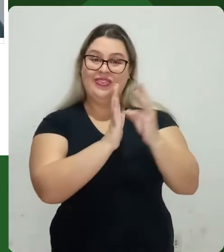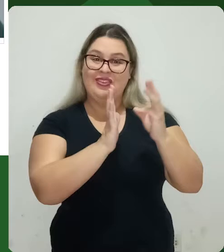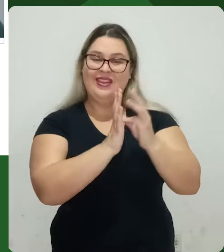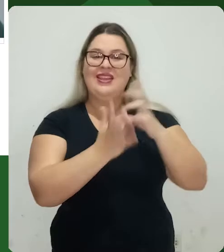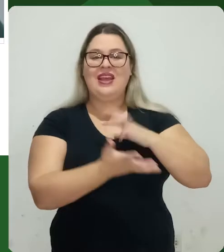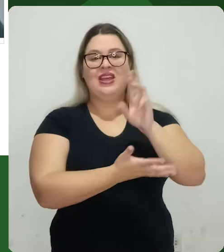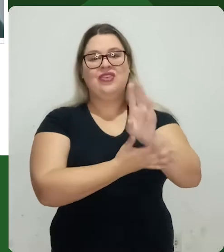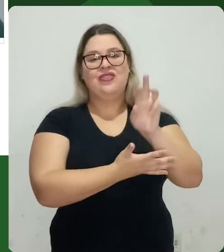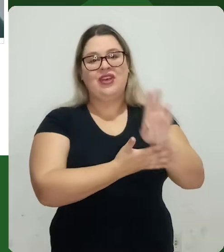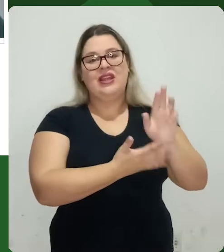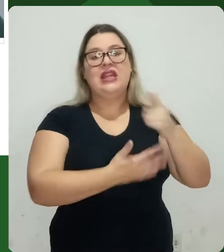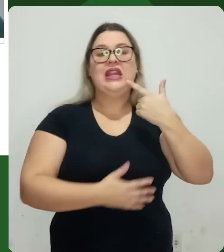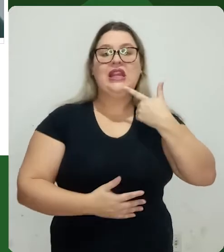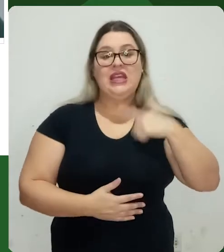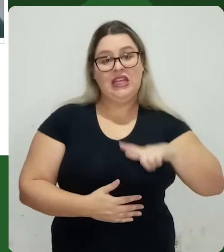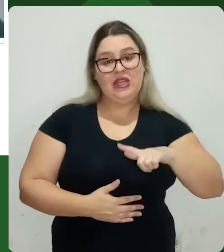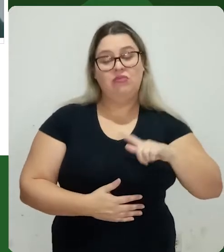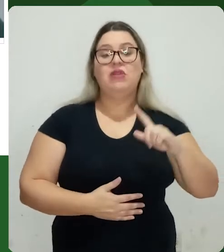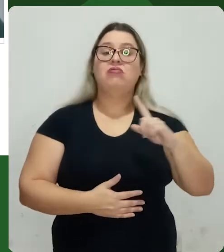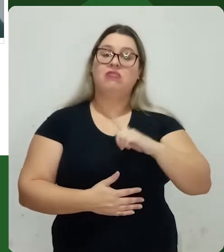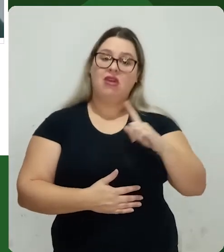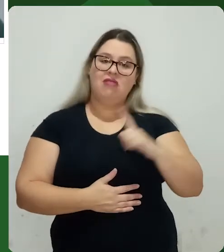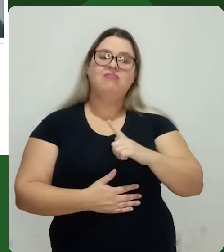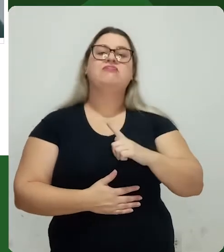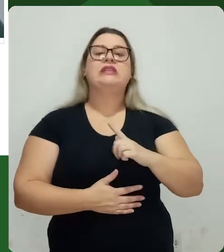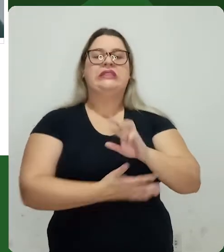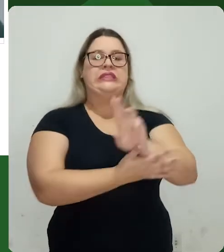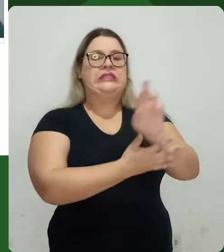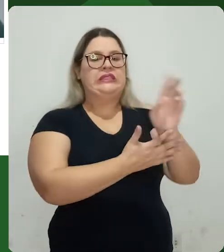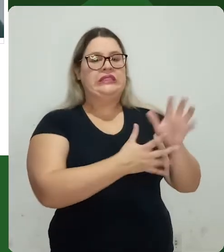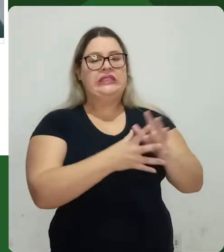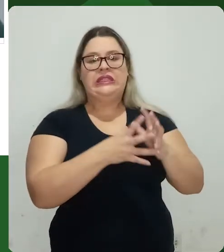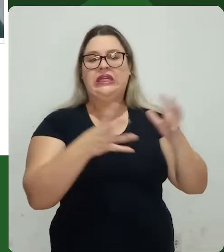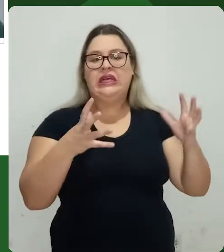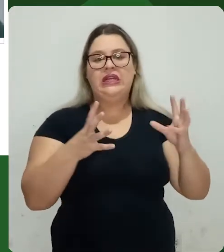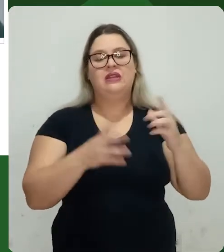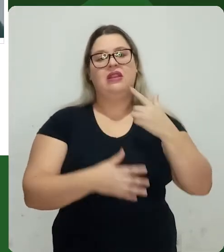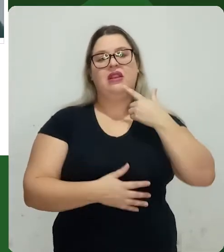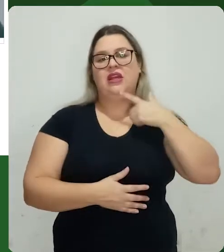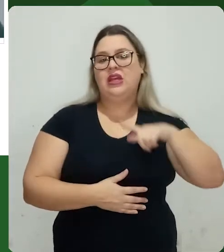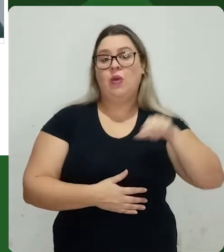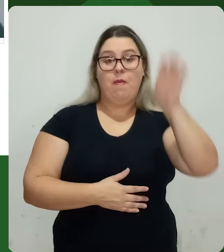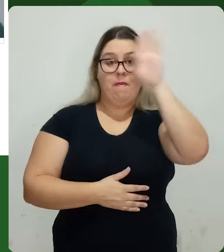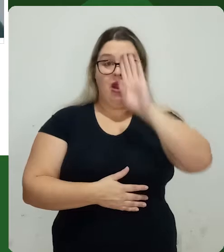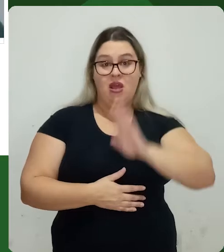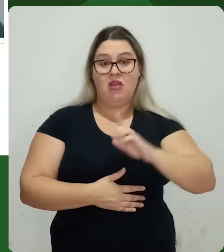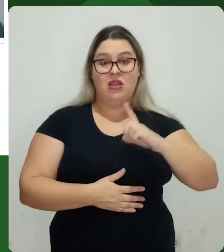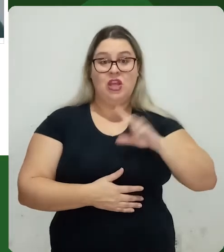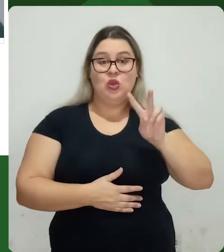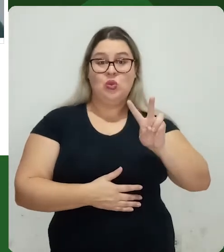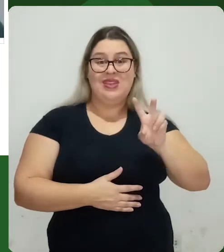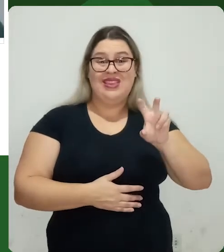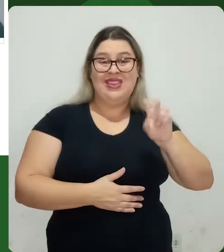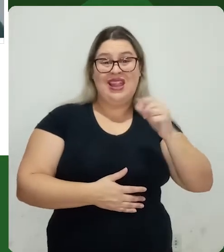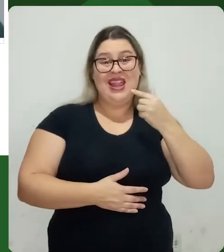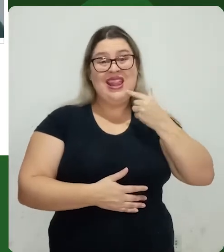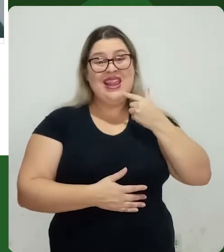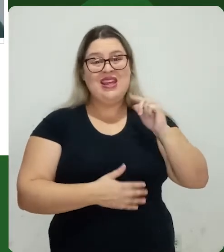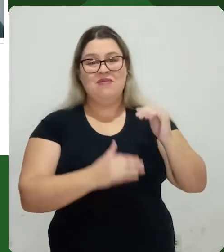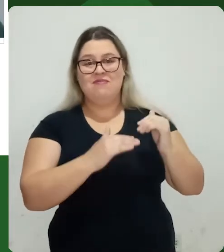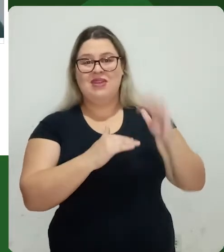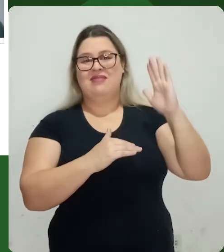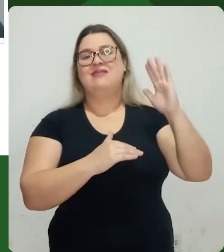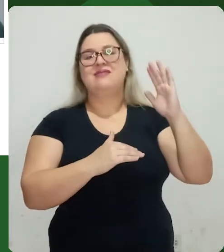As culturas indígenas, elas se diferenciam nas línguas, nós temos uma diversidade muito grande de línguas, aqui vai ter no Brasil mais